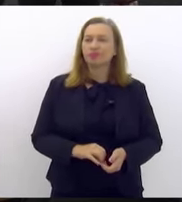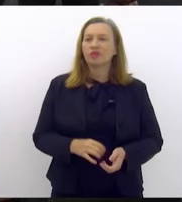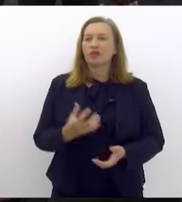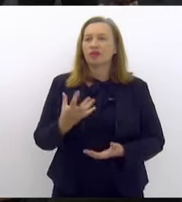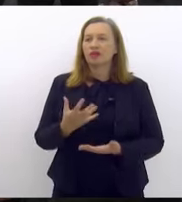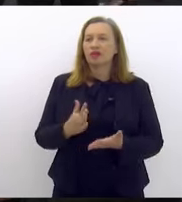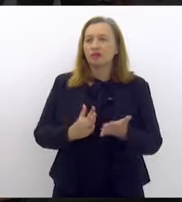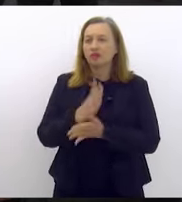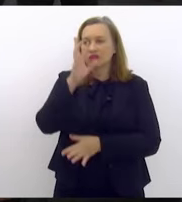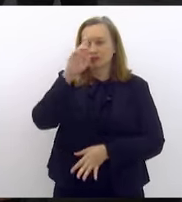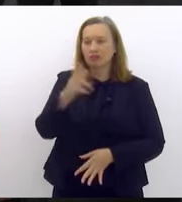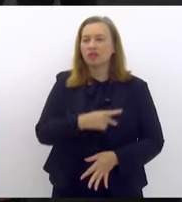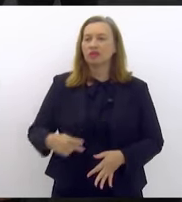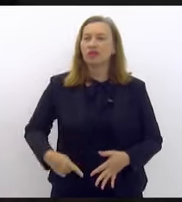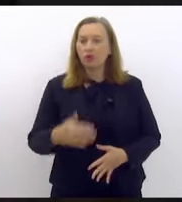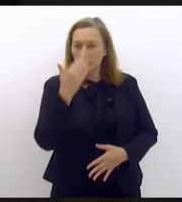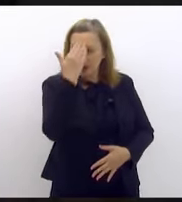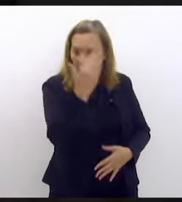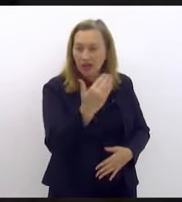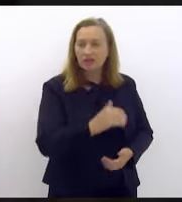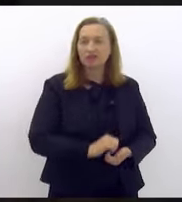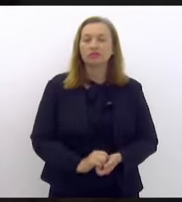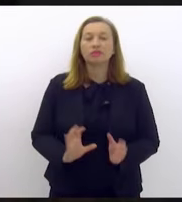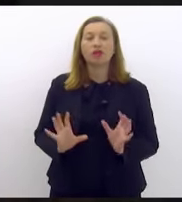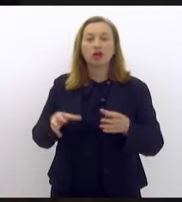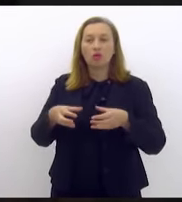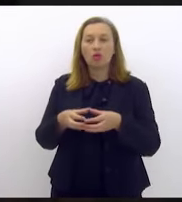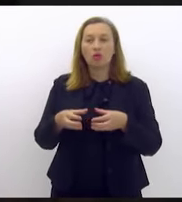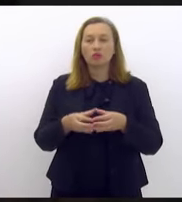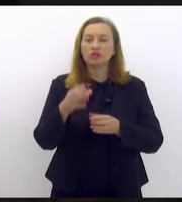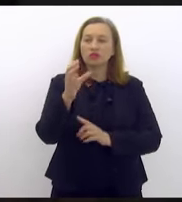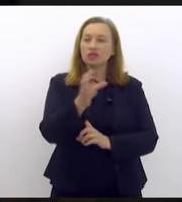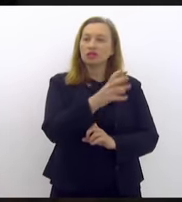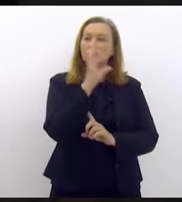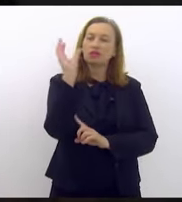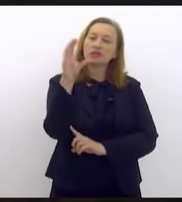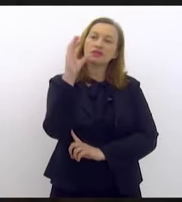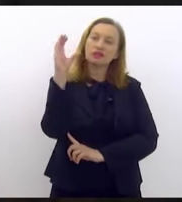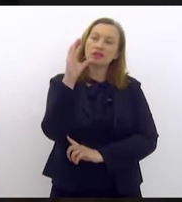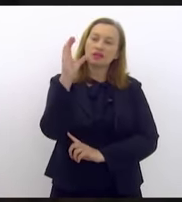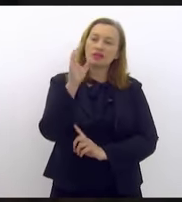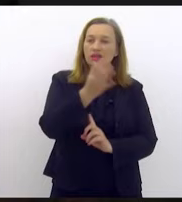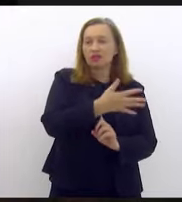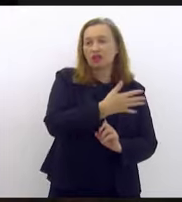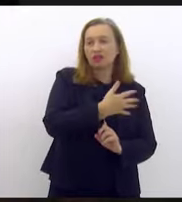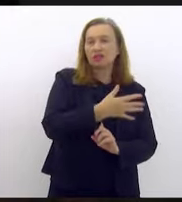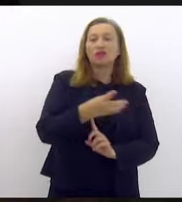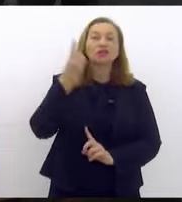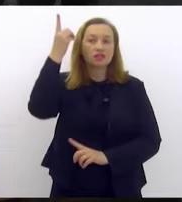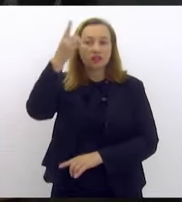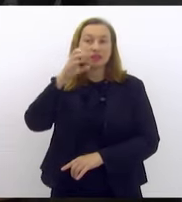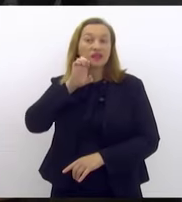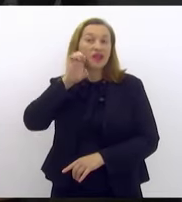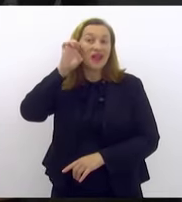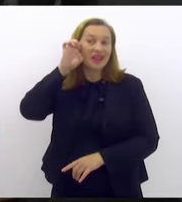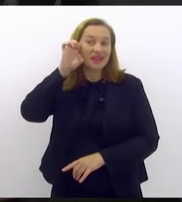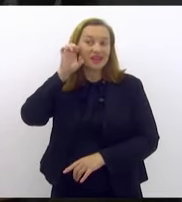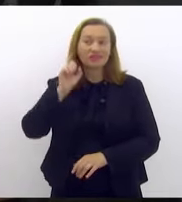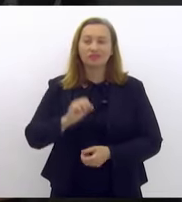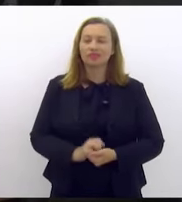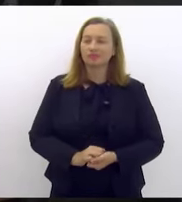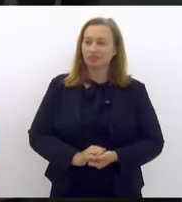Favorável, presidente. Muito obrigado. Pela Comissão de Ciência e Tecnologia, deputada Érica Takimoto.